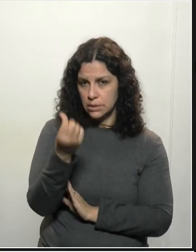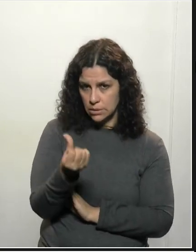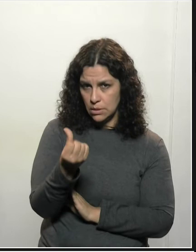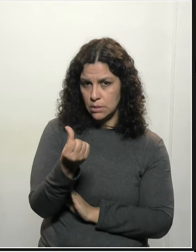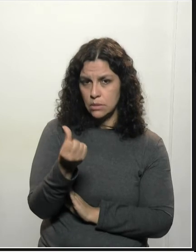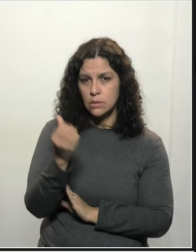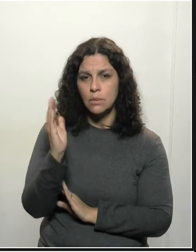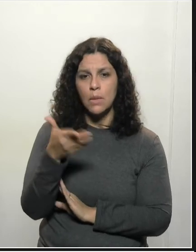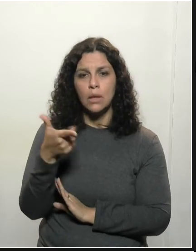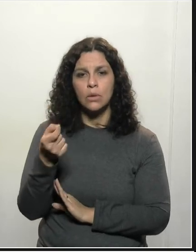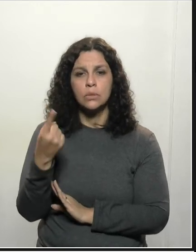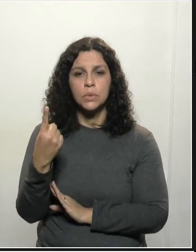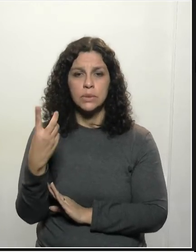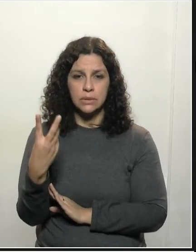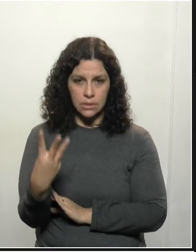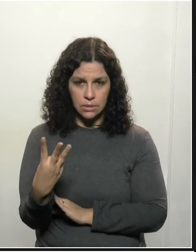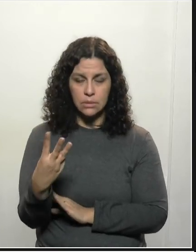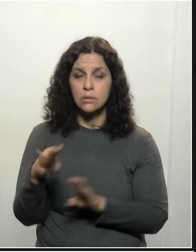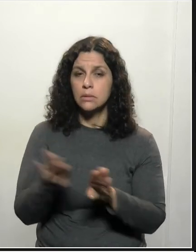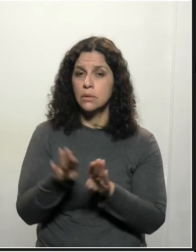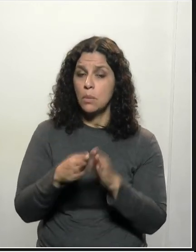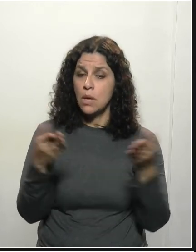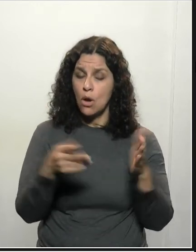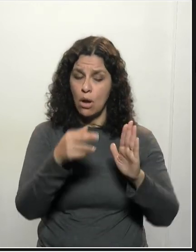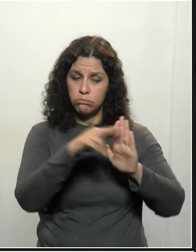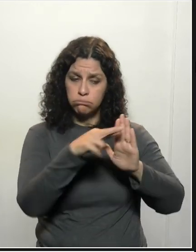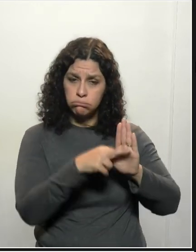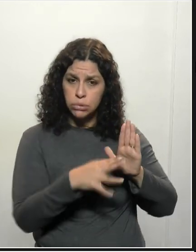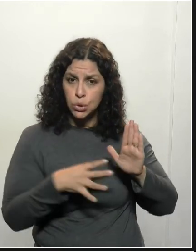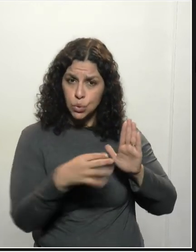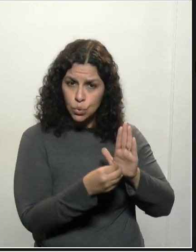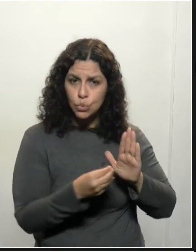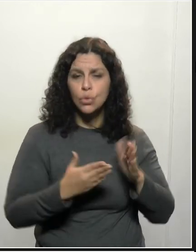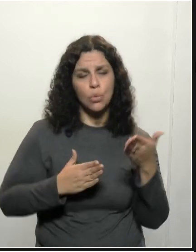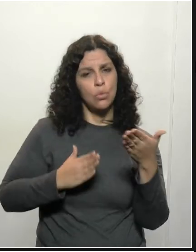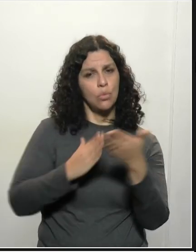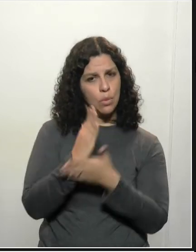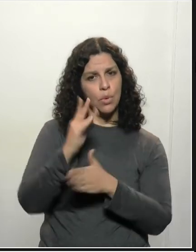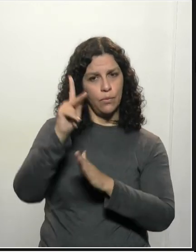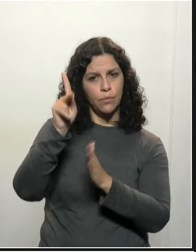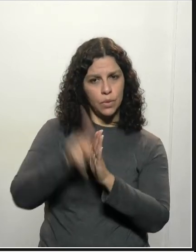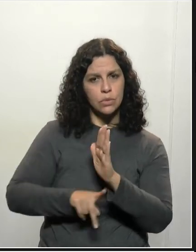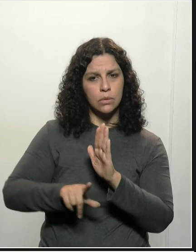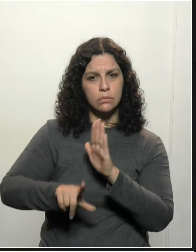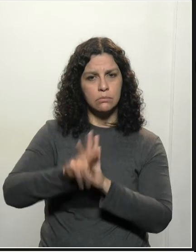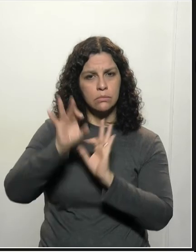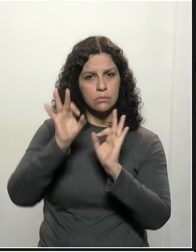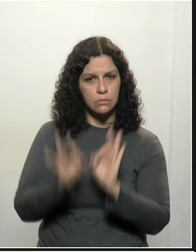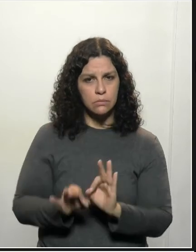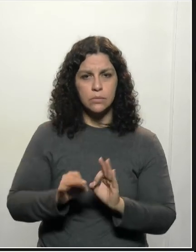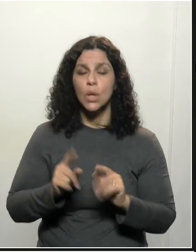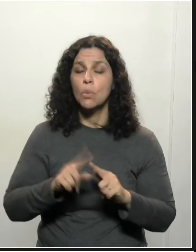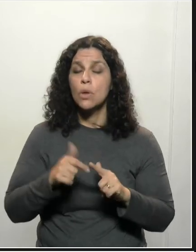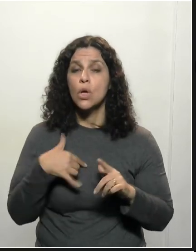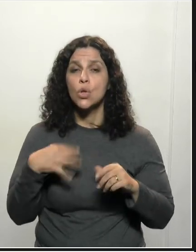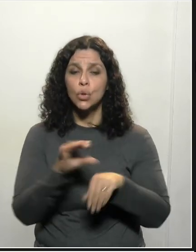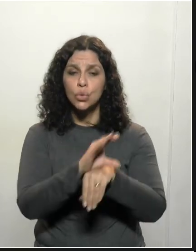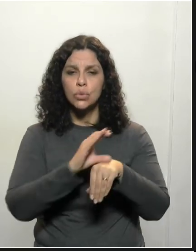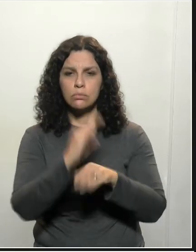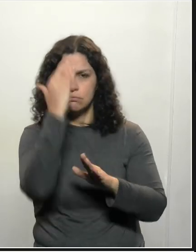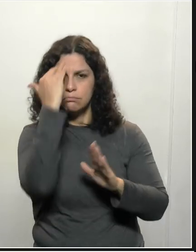17.826 de 2013 e, diante do exposto, opina-se pela aprovação do projeto em virtude da